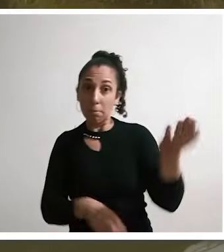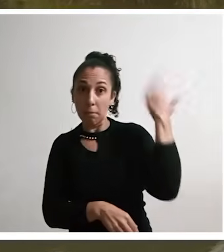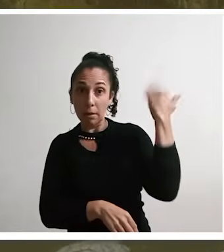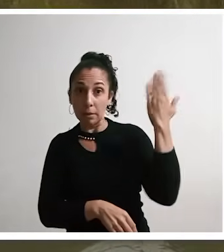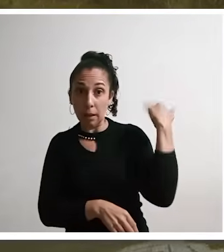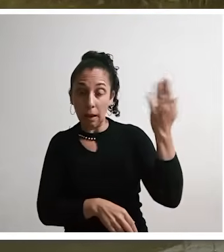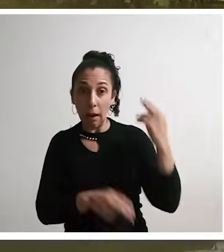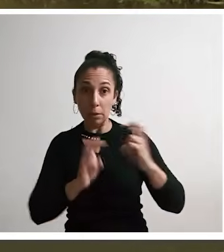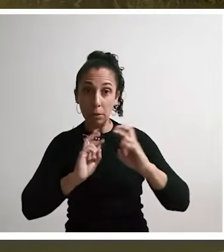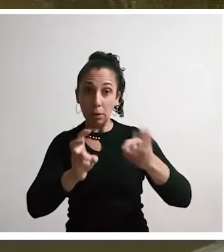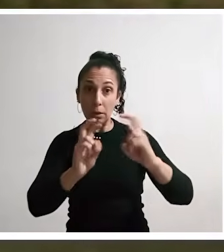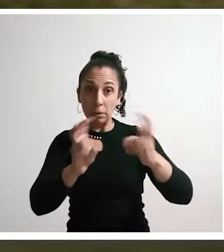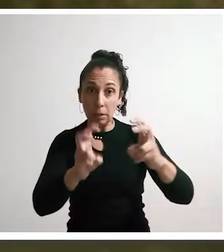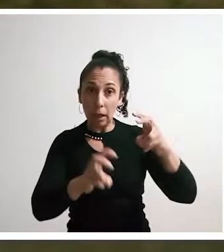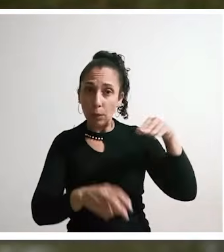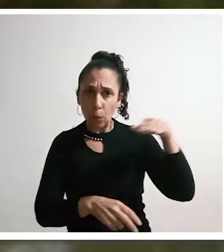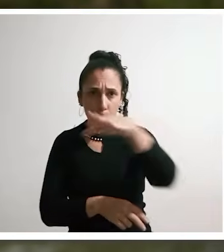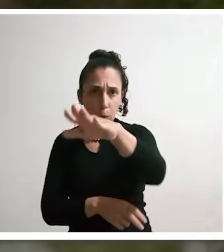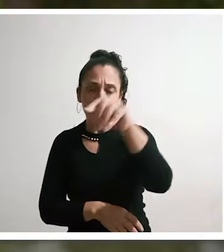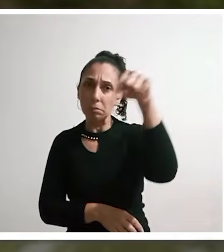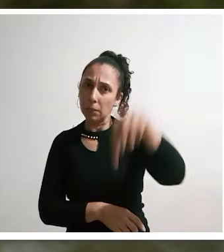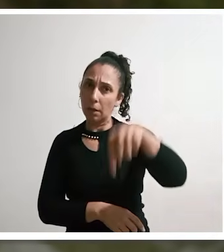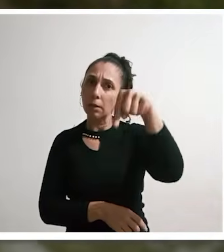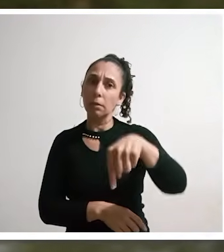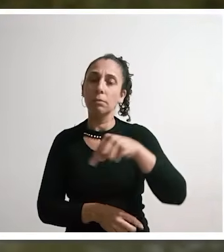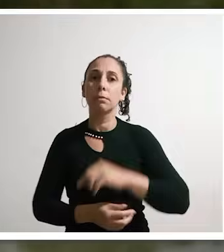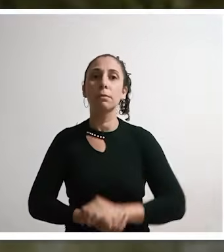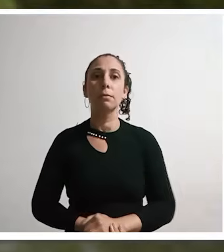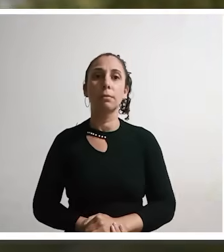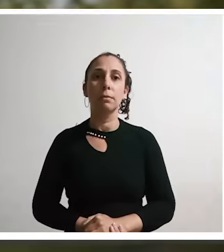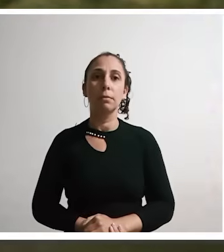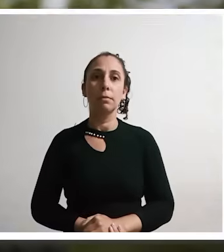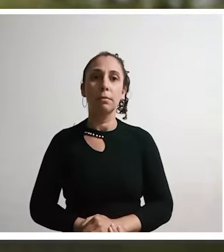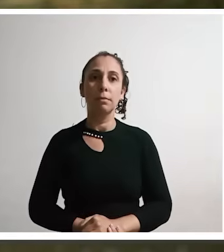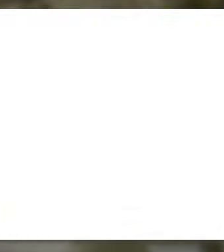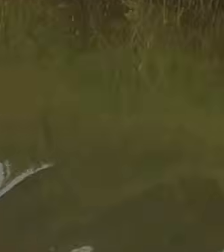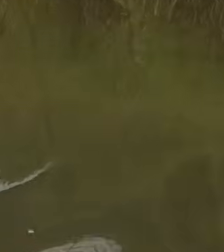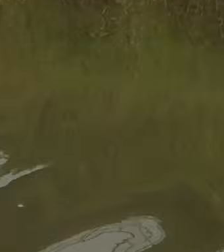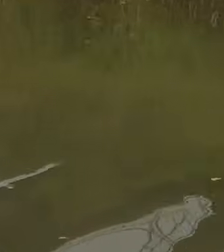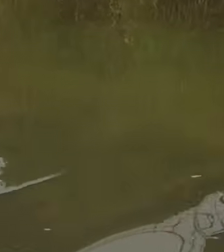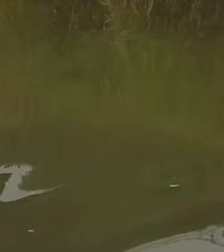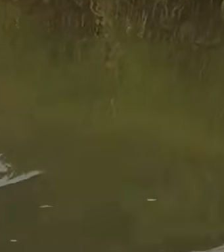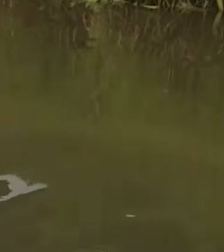Um monte. Tá vendo, o trem passava aqui, cá embaixo antigamente, né?